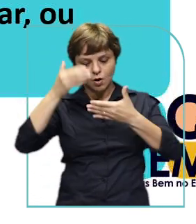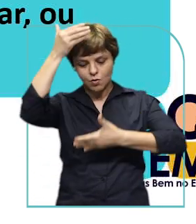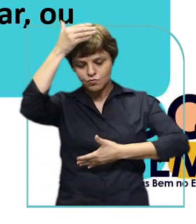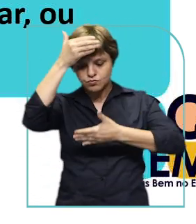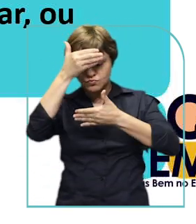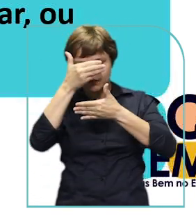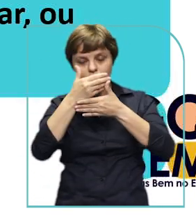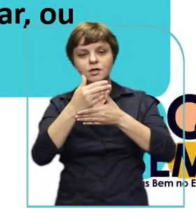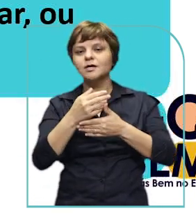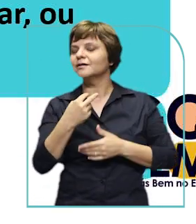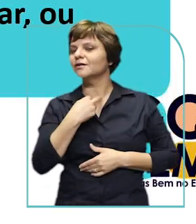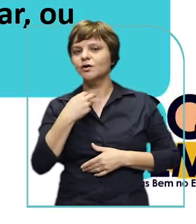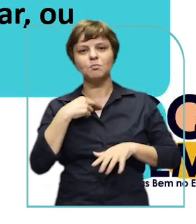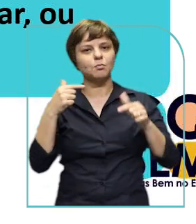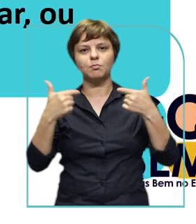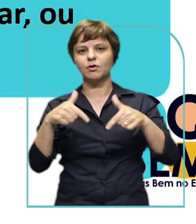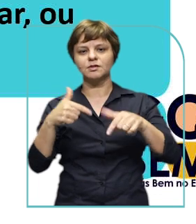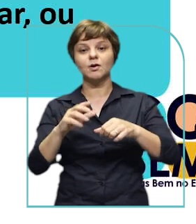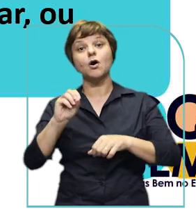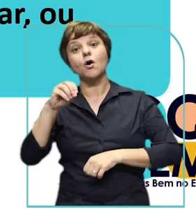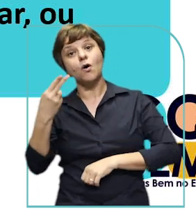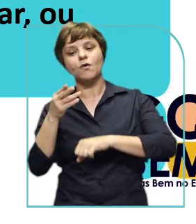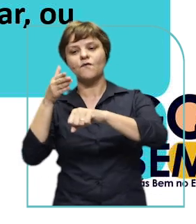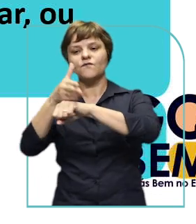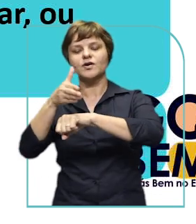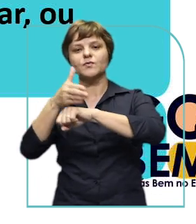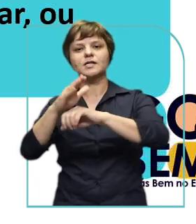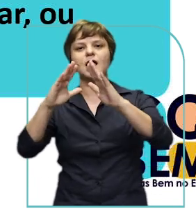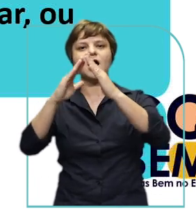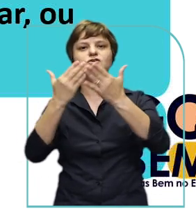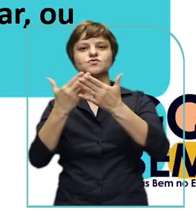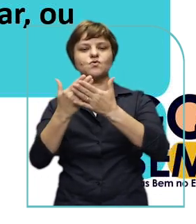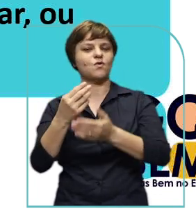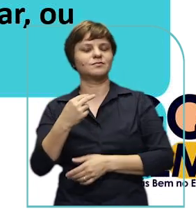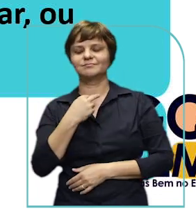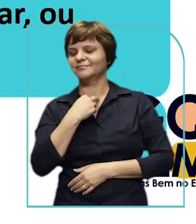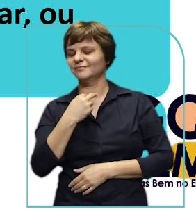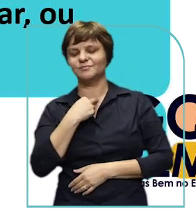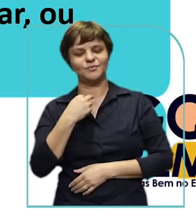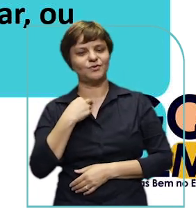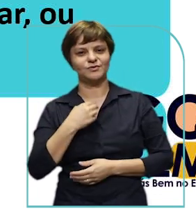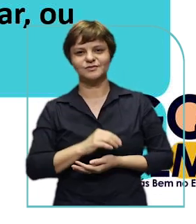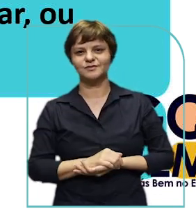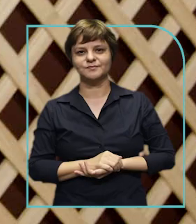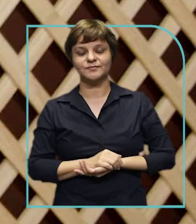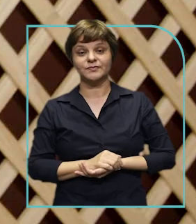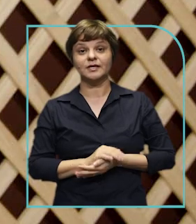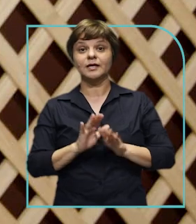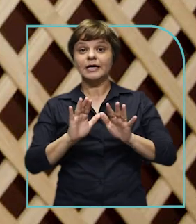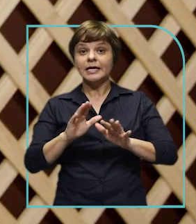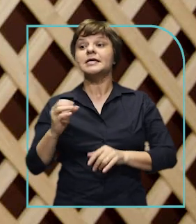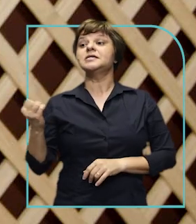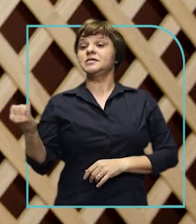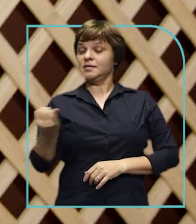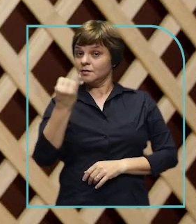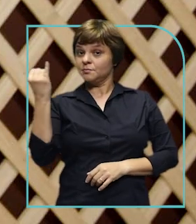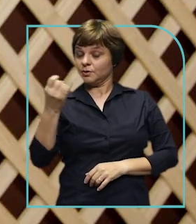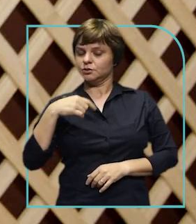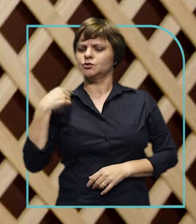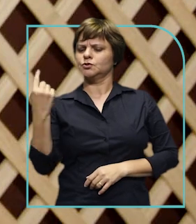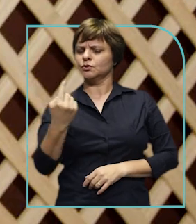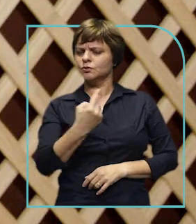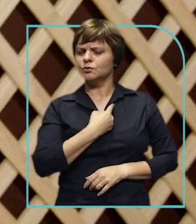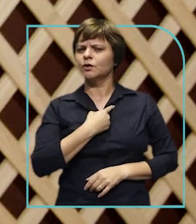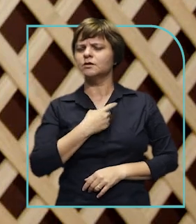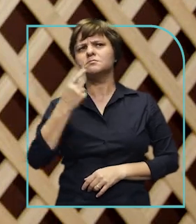sem permissão para trabalhar ou frequentar escolas. Pessoal, é muito importante que